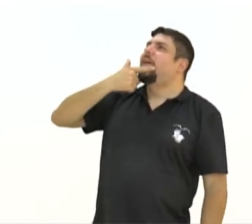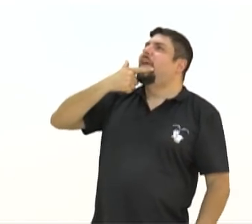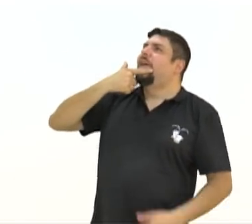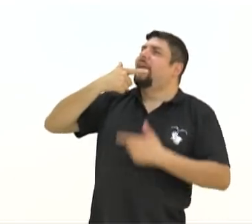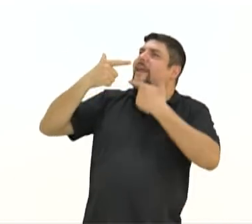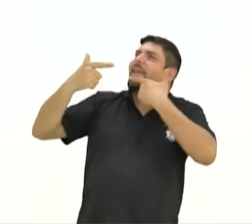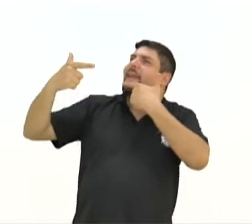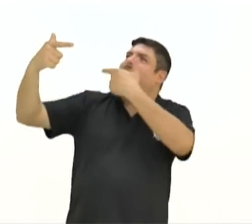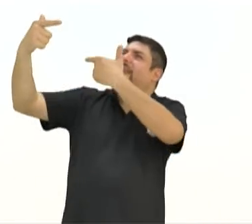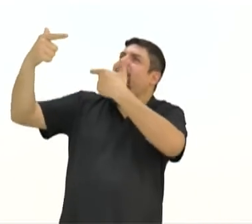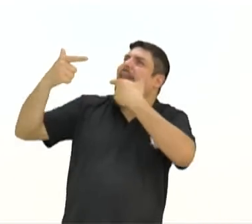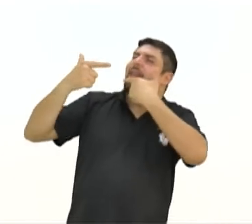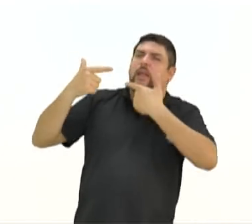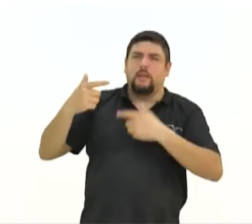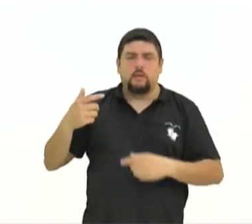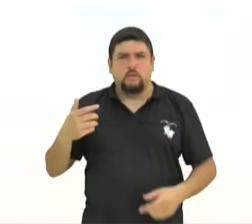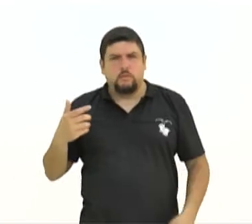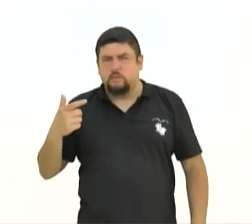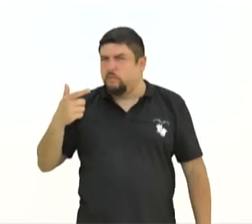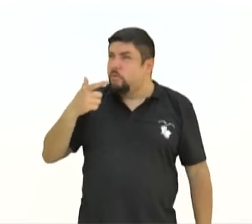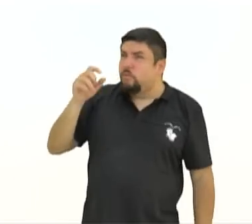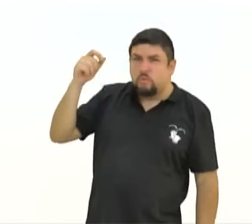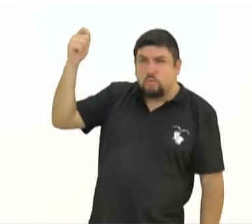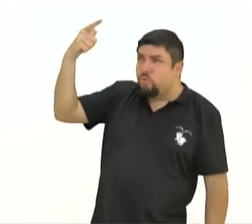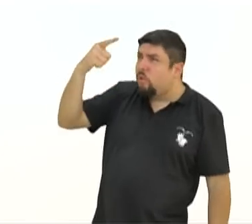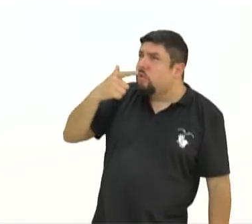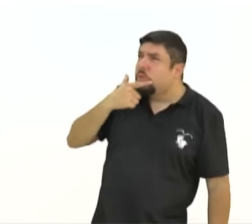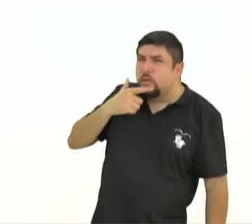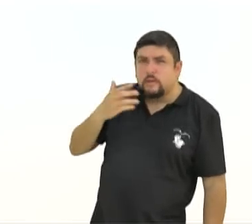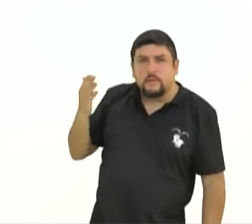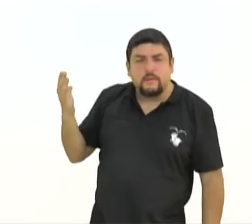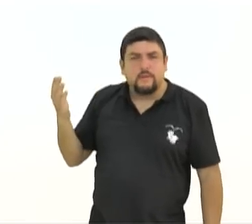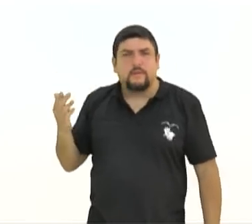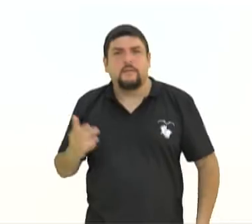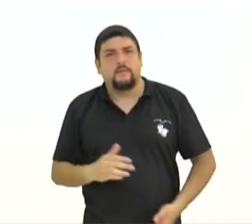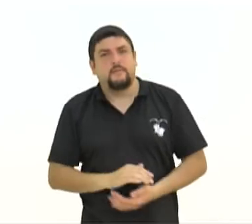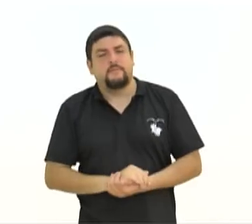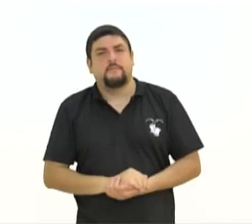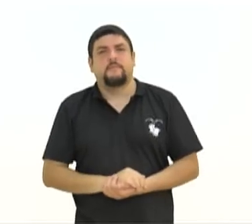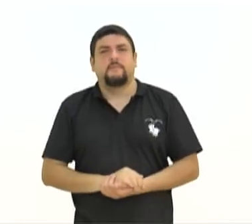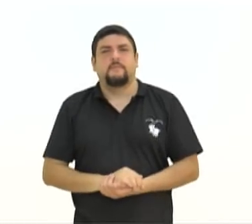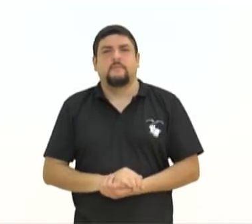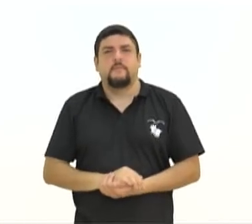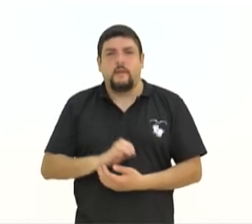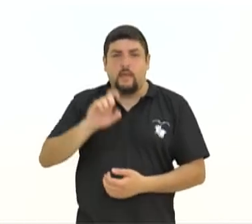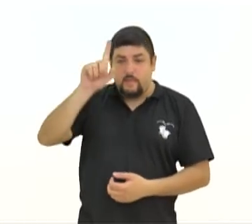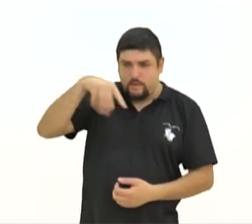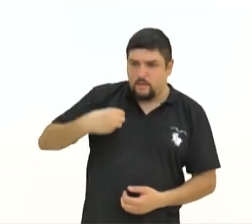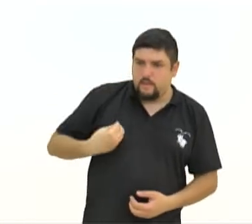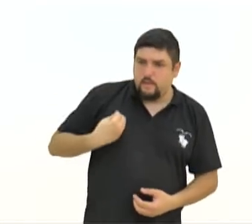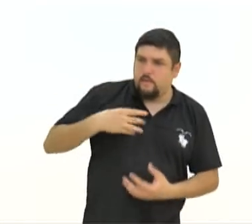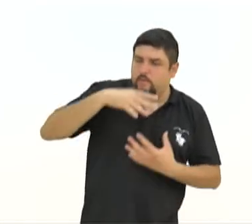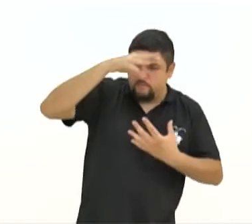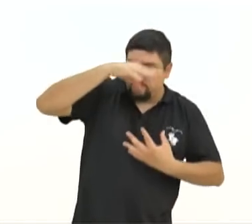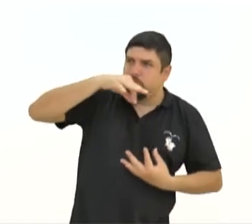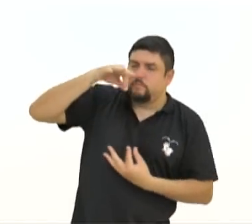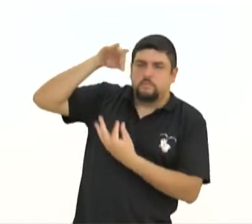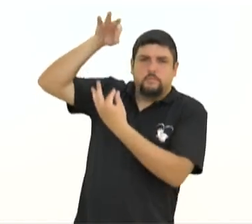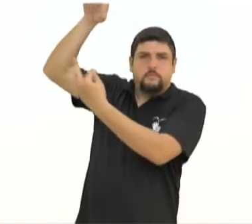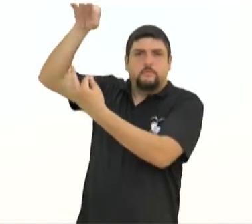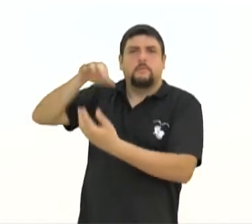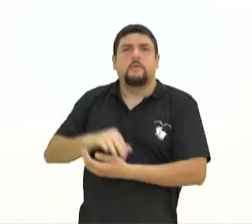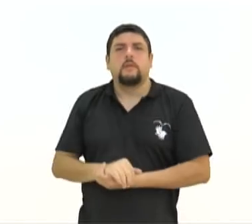manhã. No exercício 3 agora eu vou deixar vocês refletirem e elaborar aí mais uma resposta, né, para o exercício.